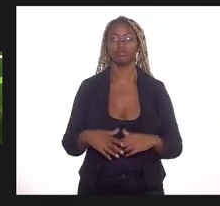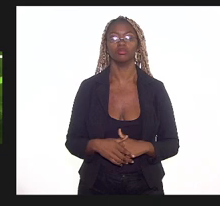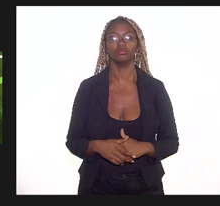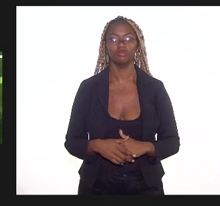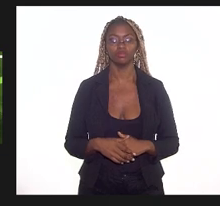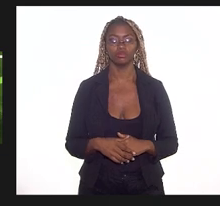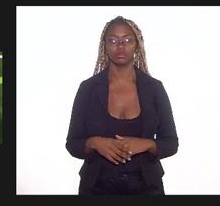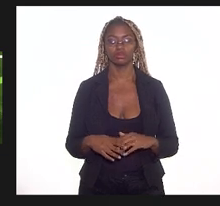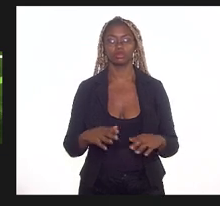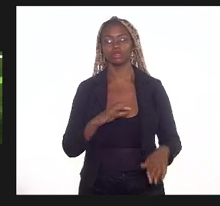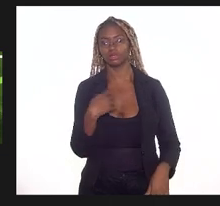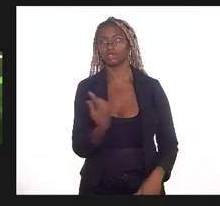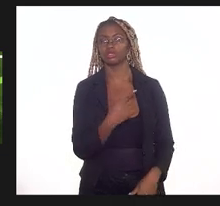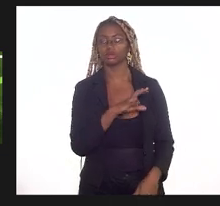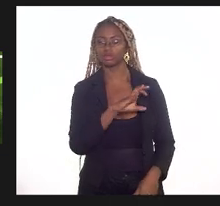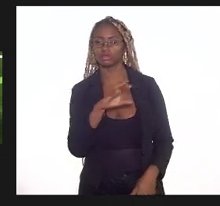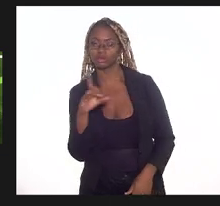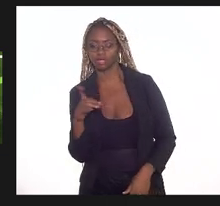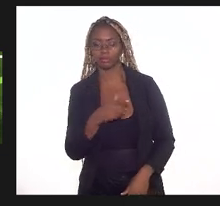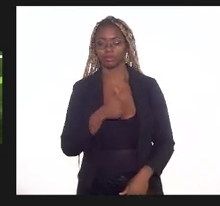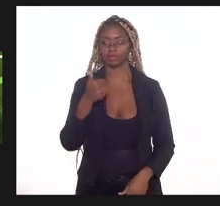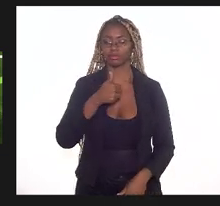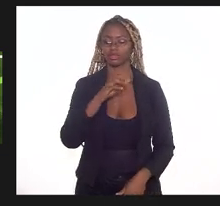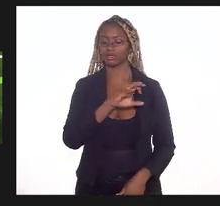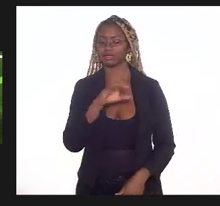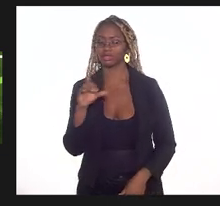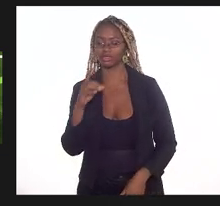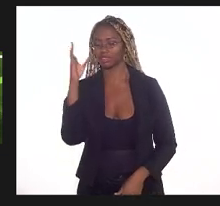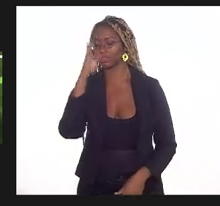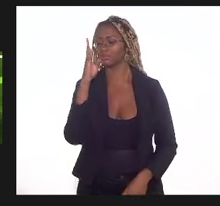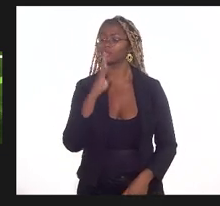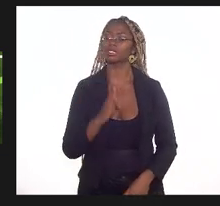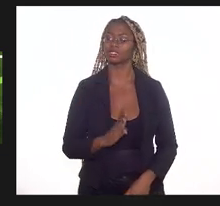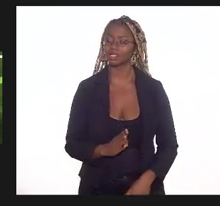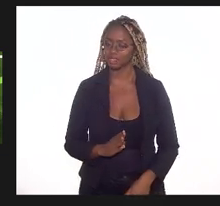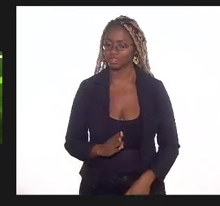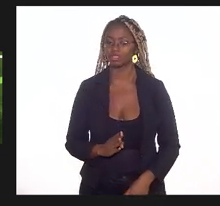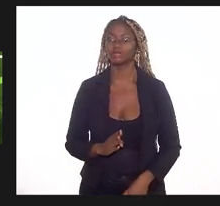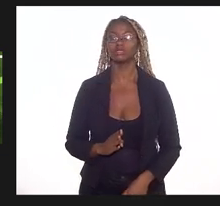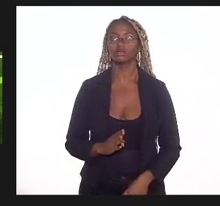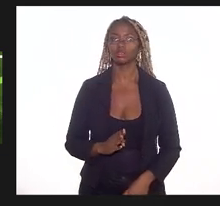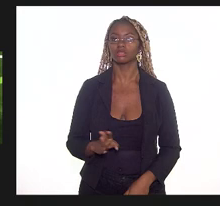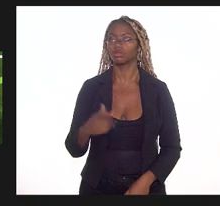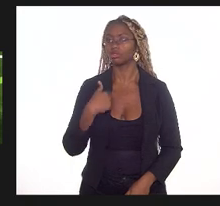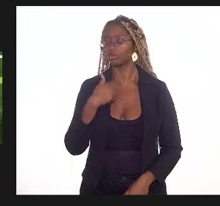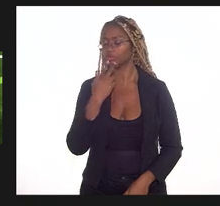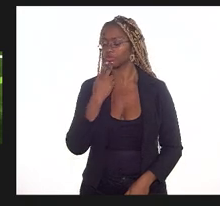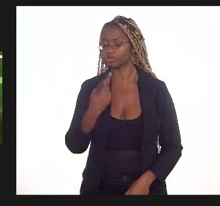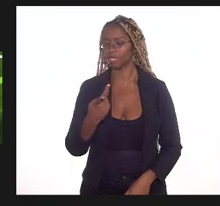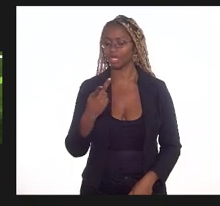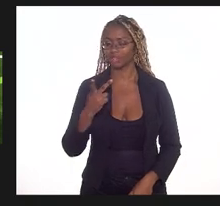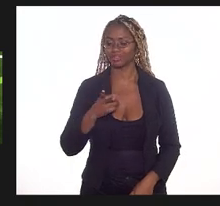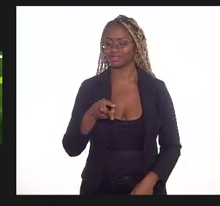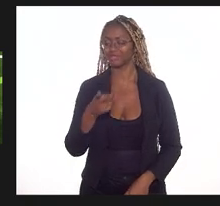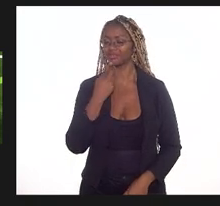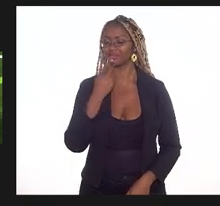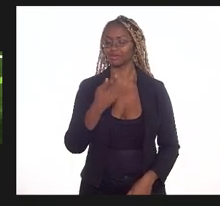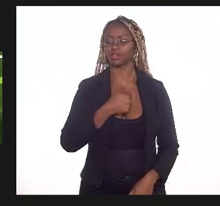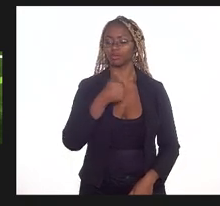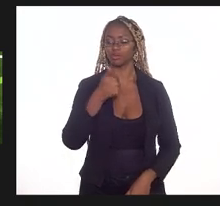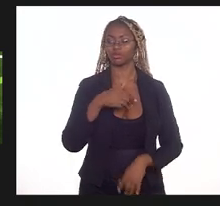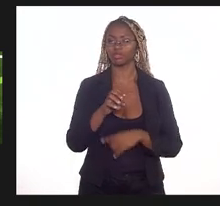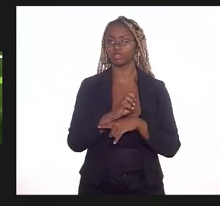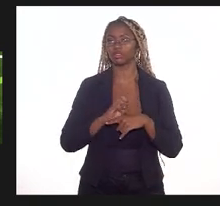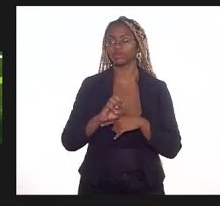da nossa coordenadoria. É a primeira coordenadoria do Brasil, né? Eu tenho dito isso, que é o primeiro estado